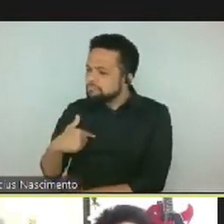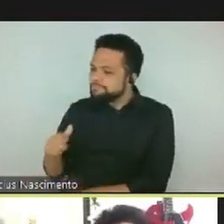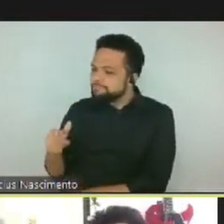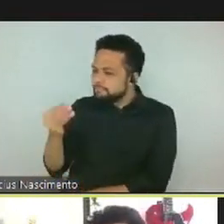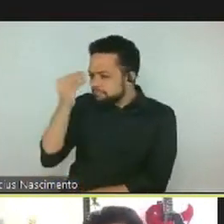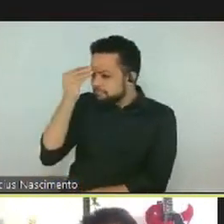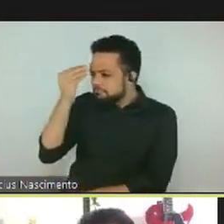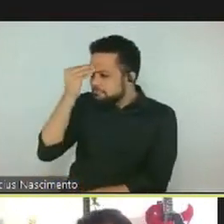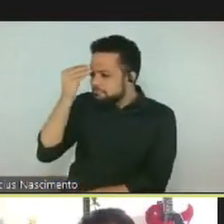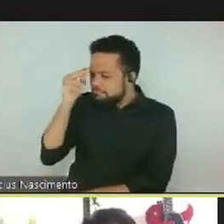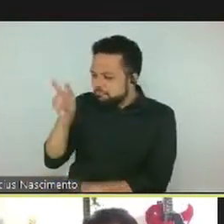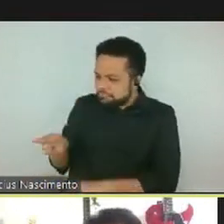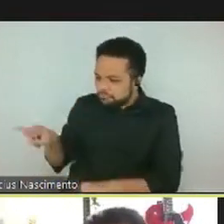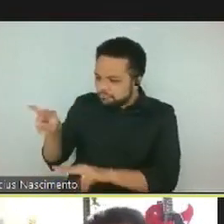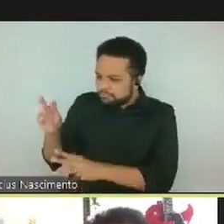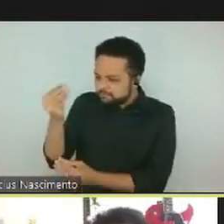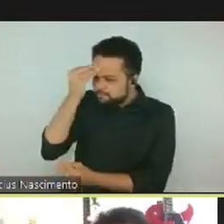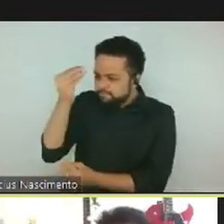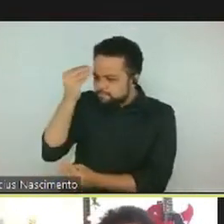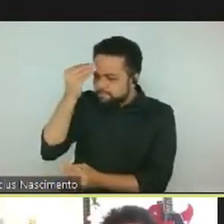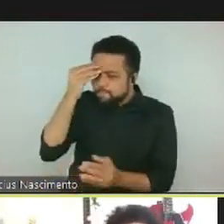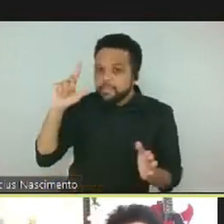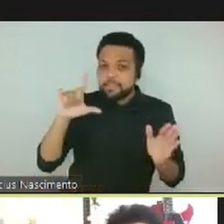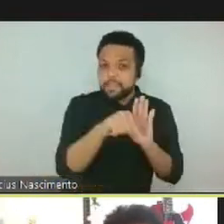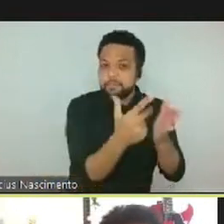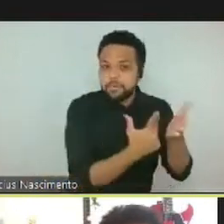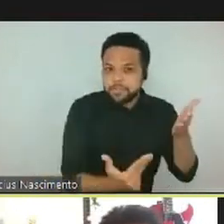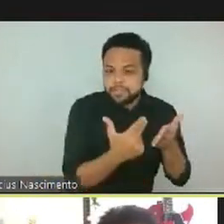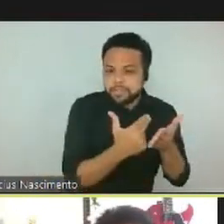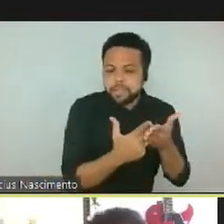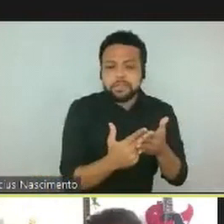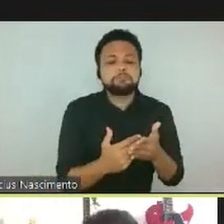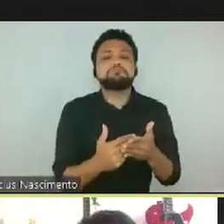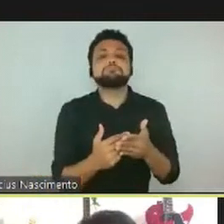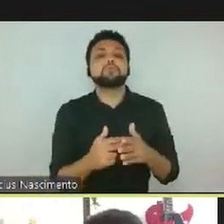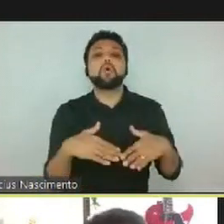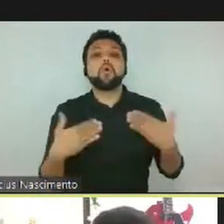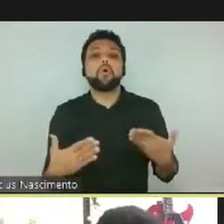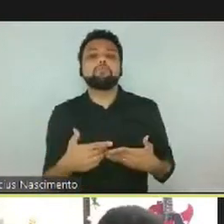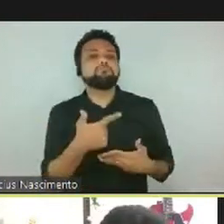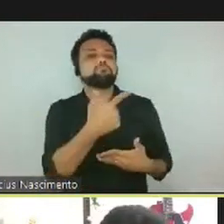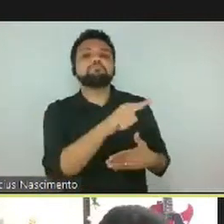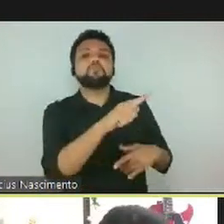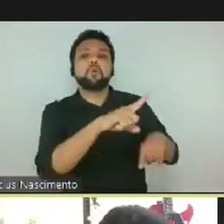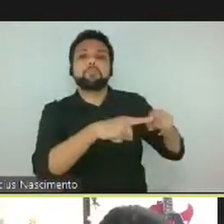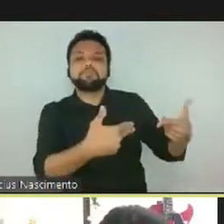eu tenho uma experiência sensorial com esse objeto antes de desenhar.